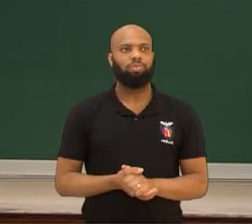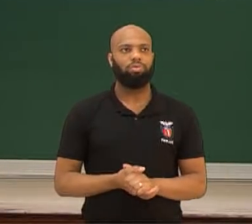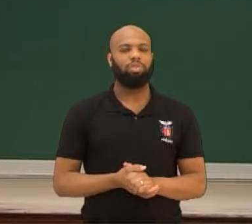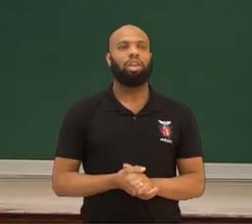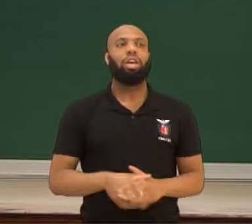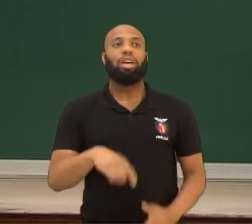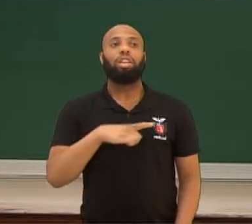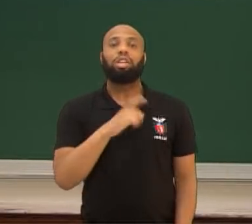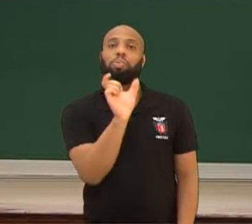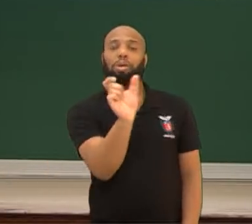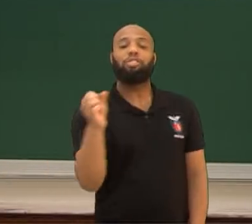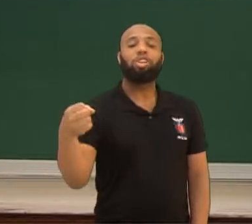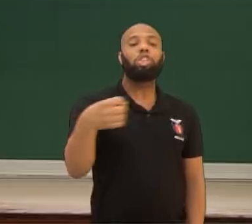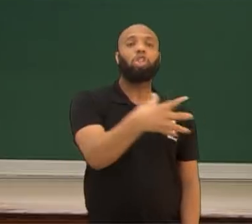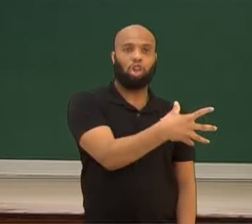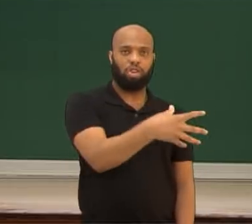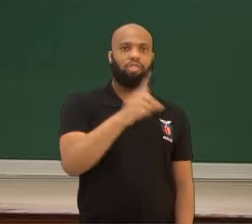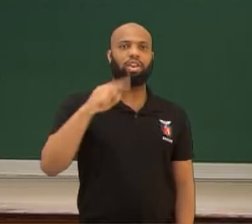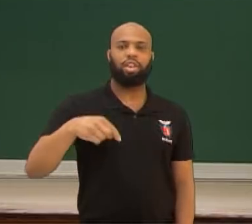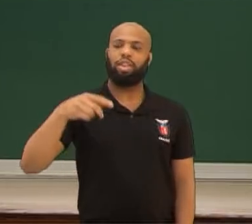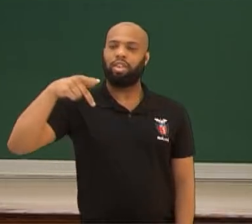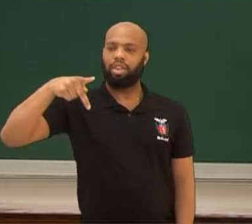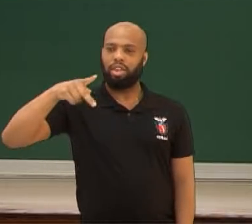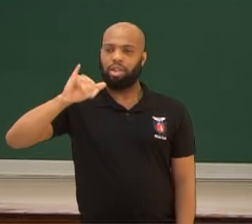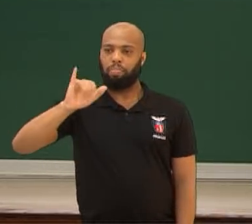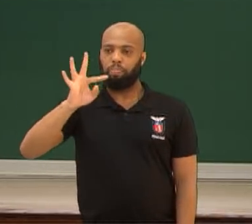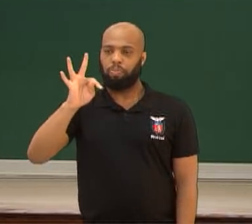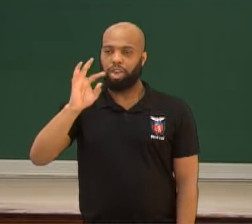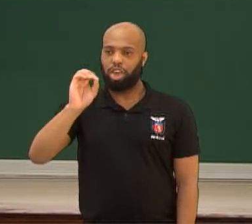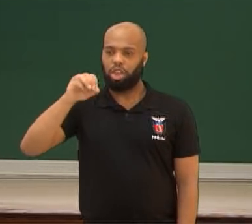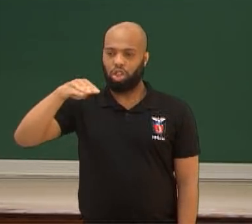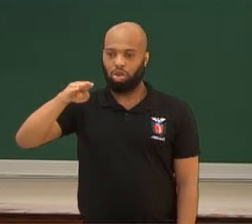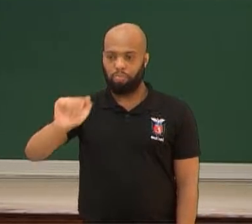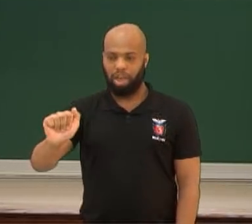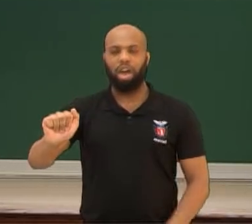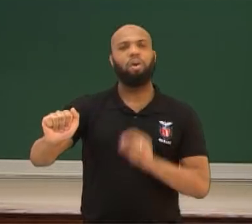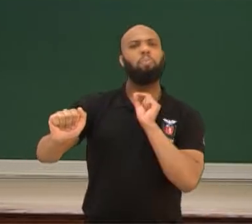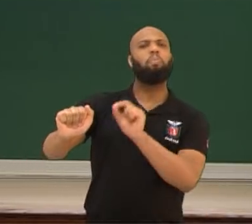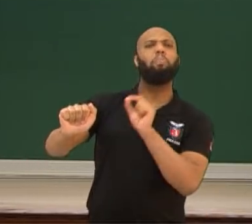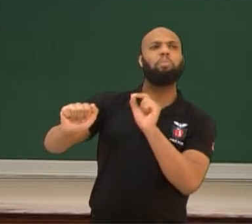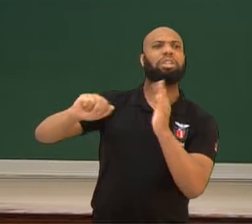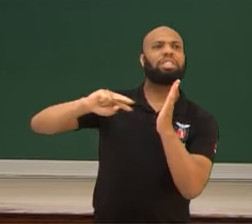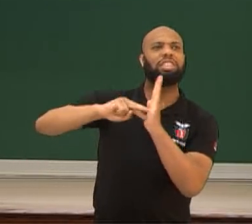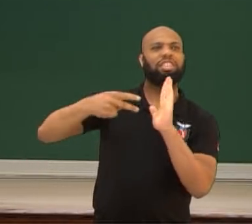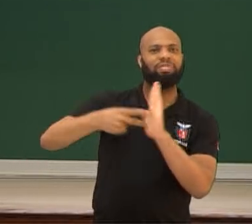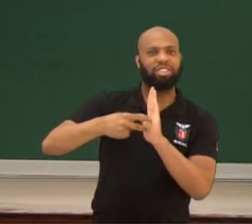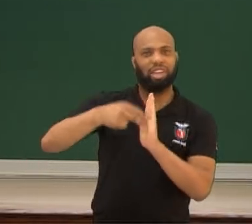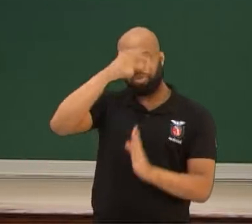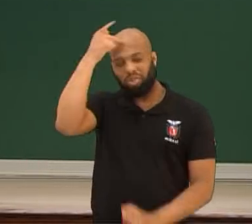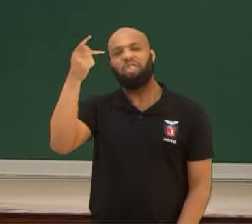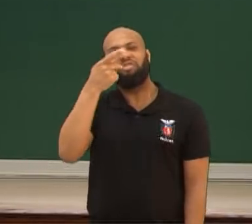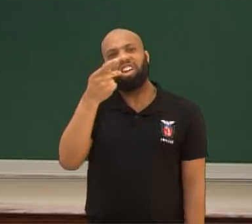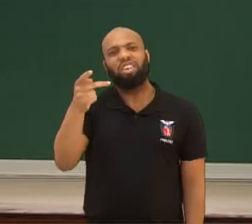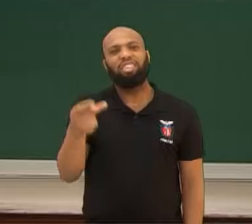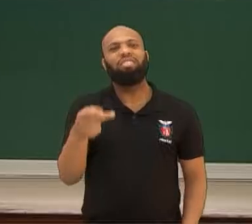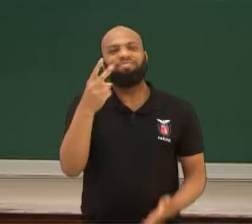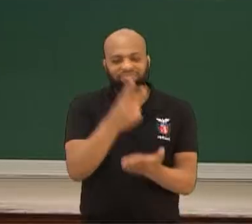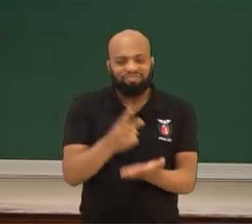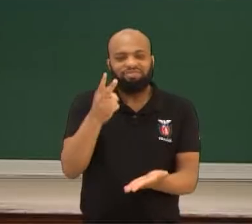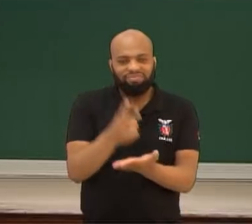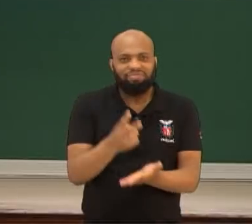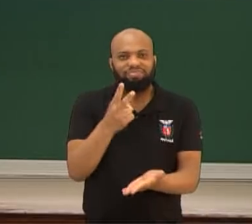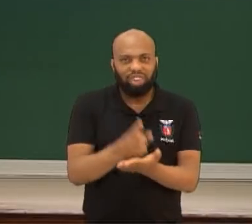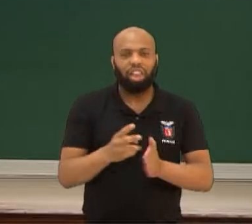Uma palavra nova para vocês talvez seja a palavra pitomba, né? O que será que são essas pitombas que o narrador tanto se refere aqui nesse